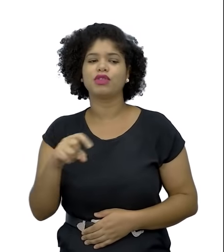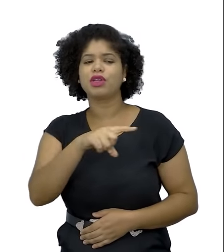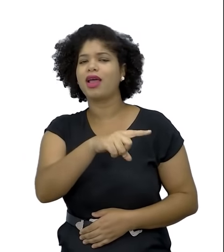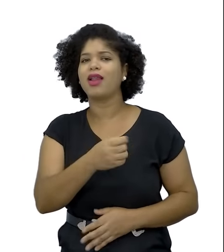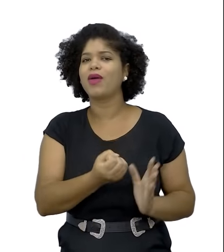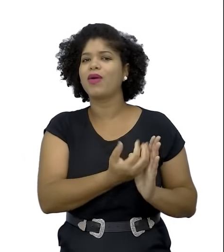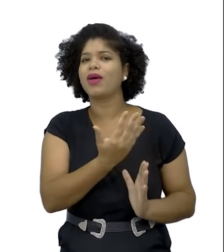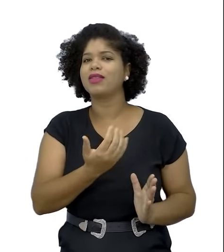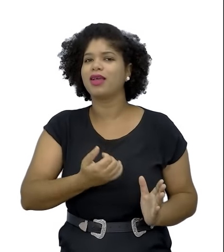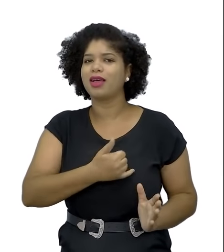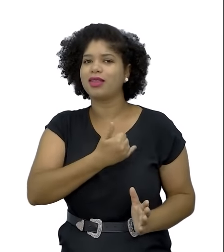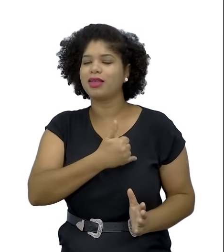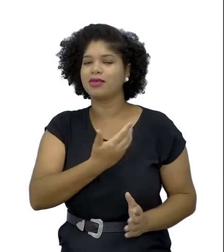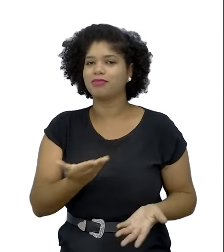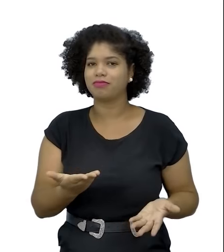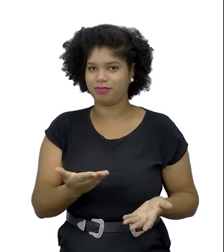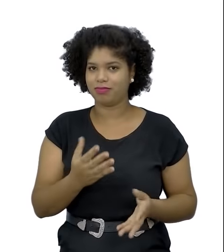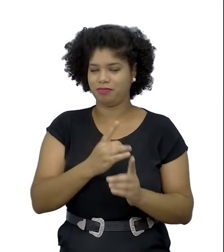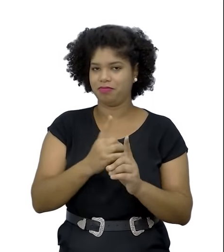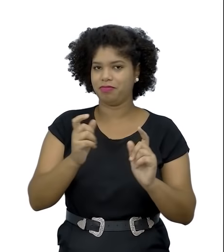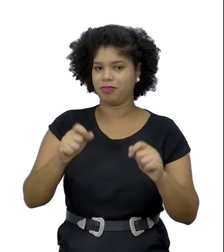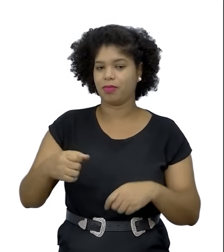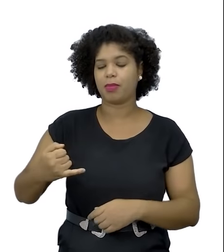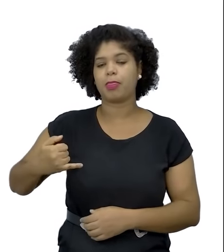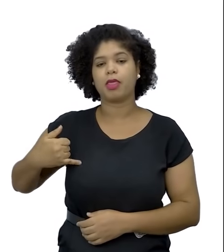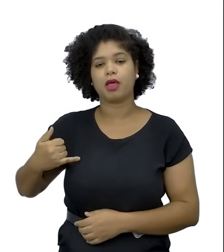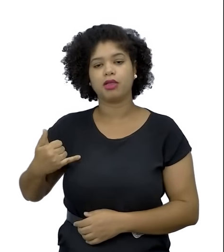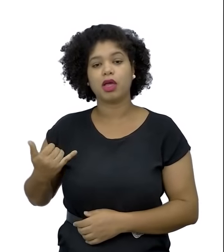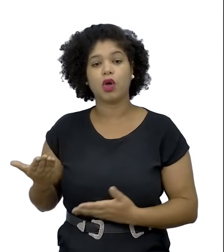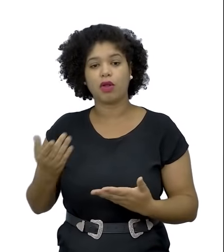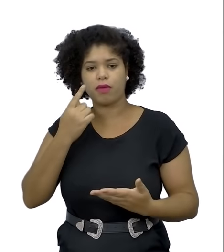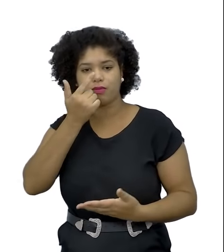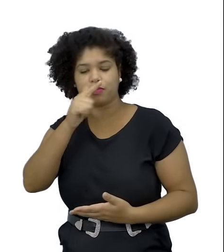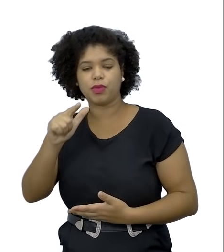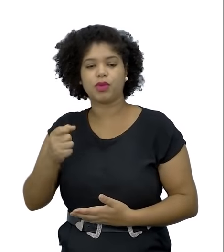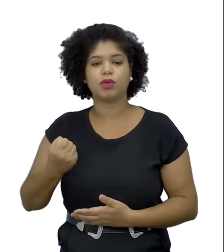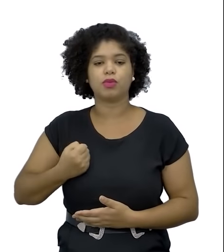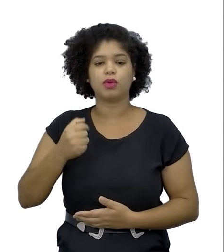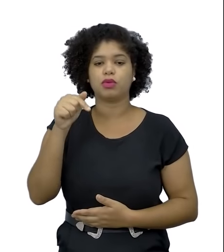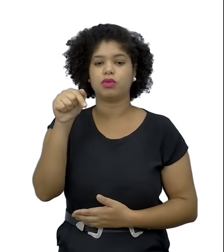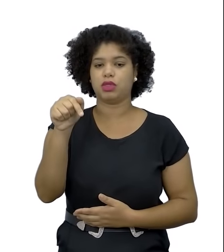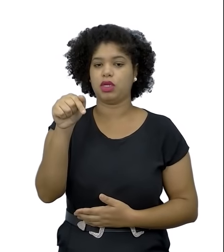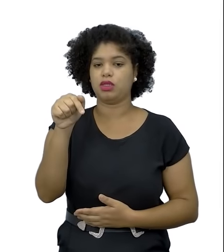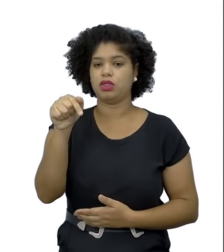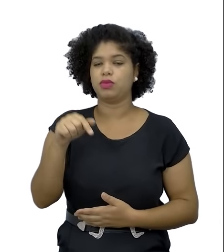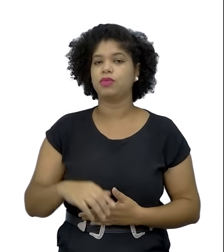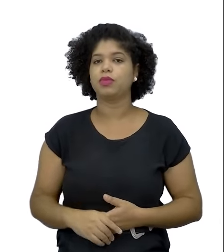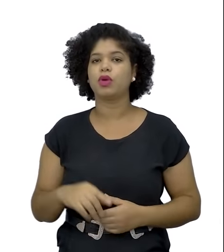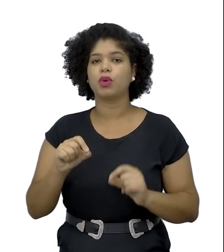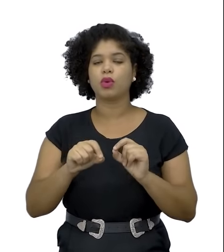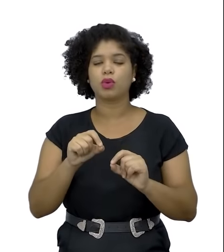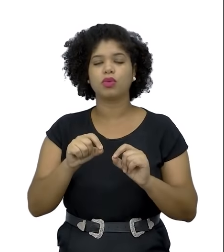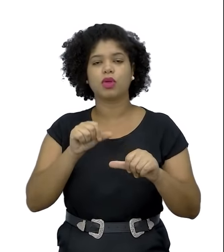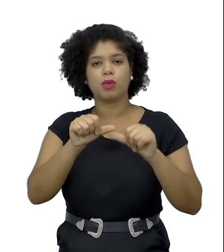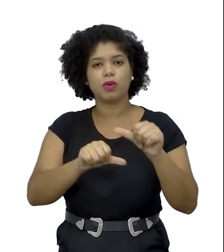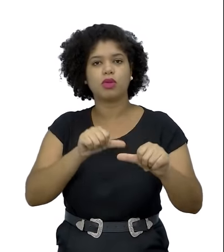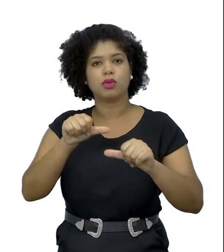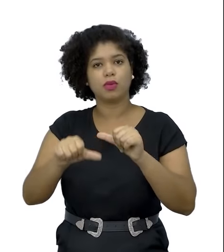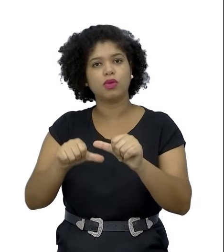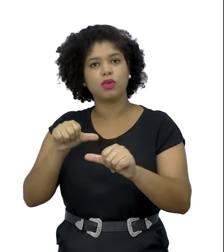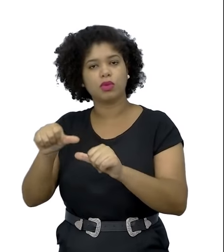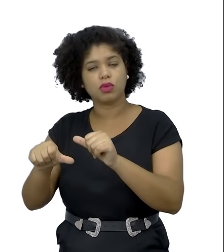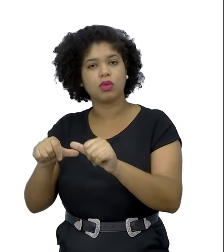Joaquim? E no problema 7, com a ideia de composição de transformação,